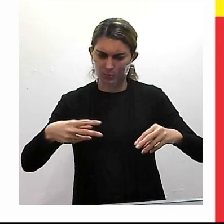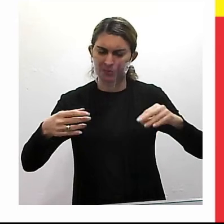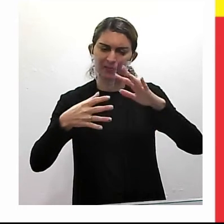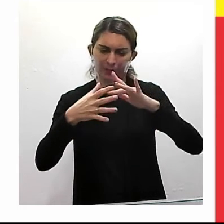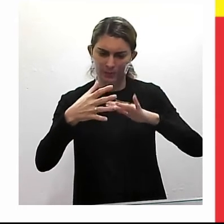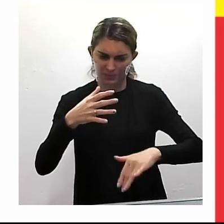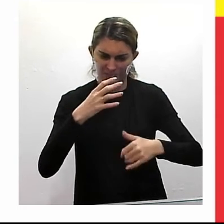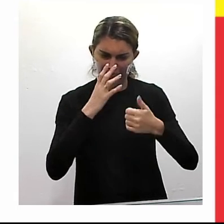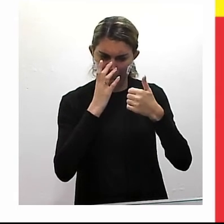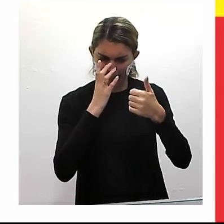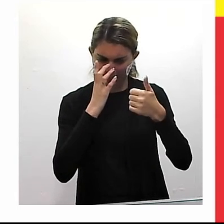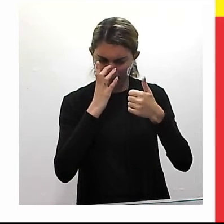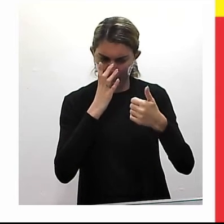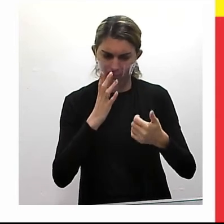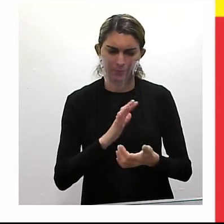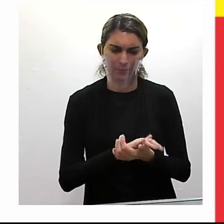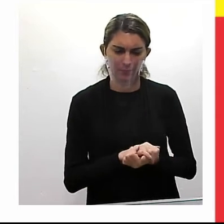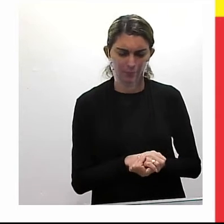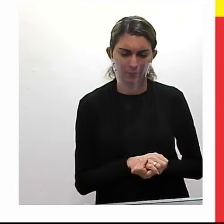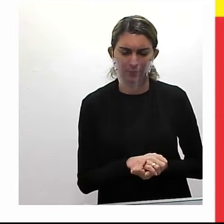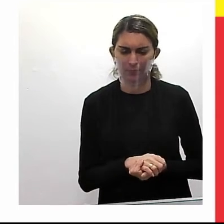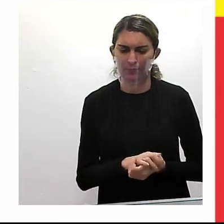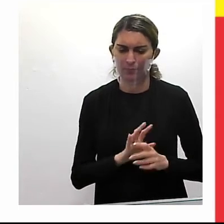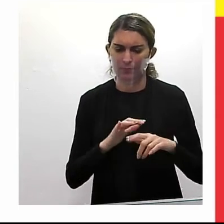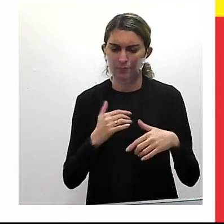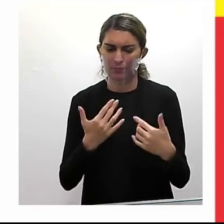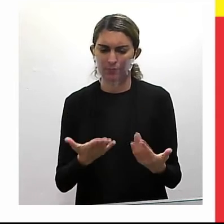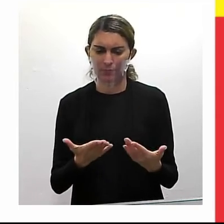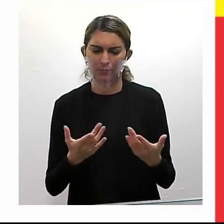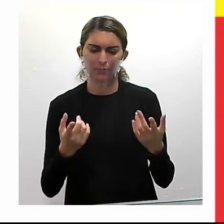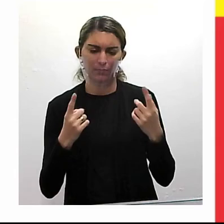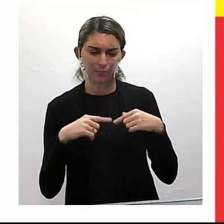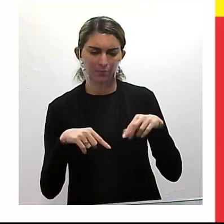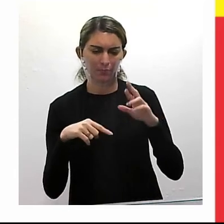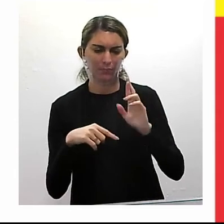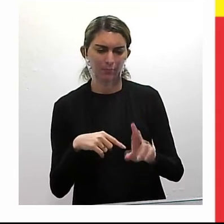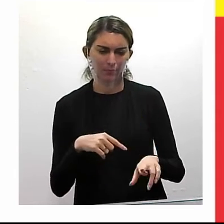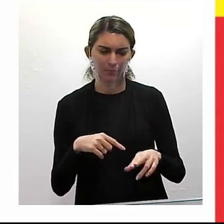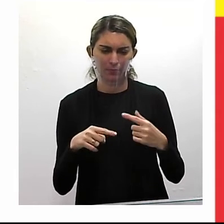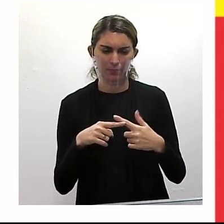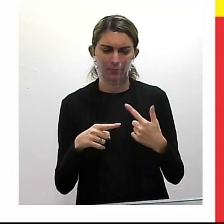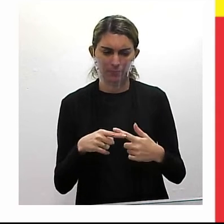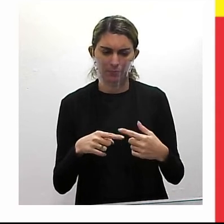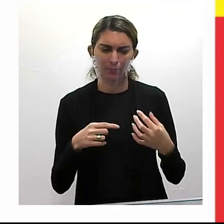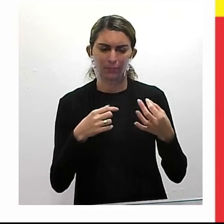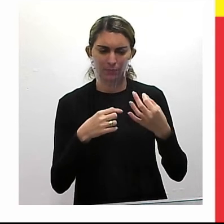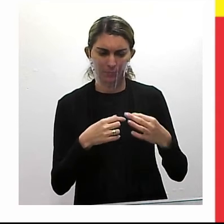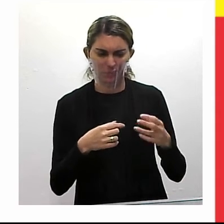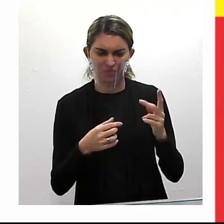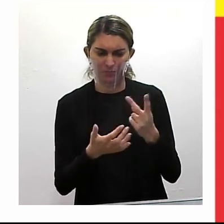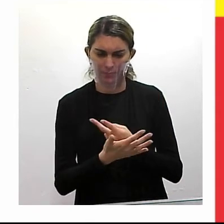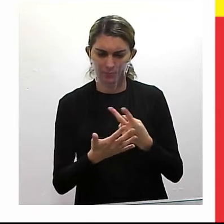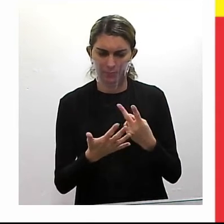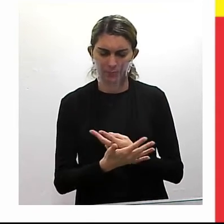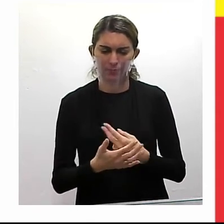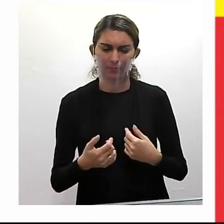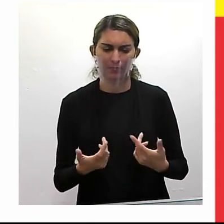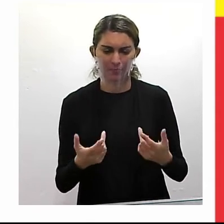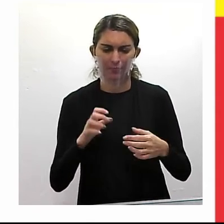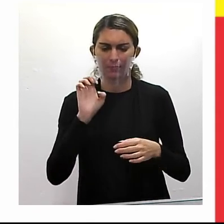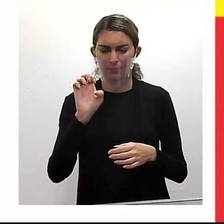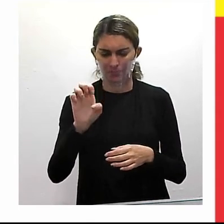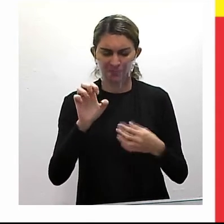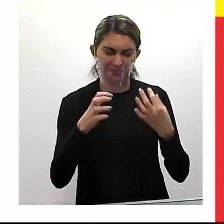solúvel em água, tá certo? E já é a minha resposta, porque essa aqui está errada. E a letra